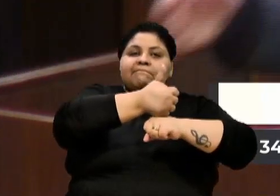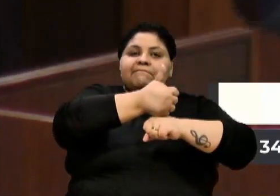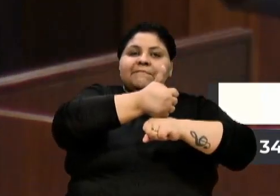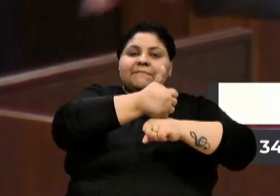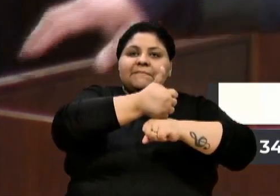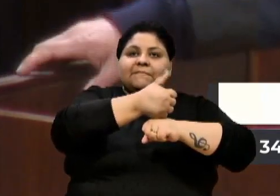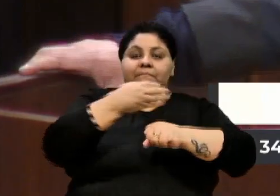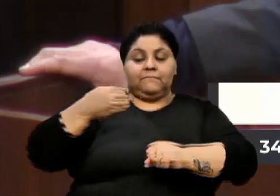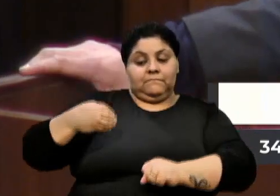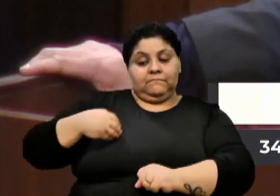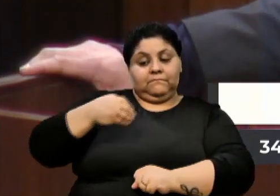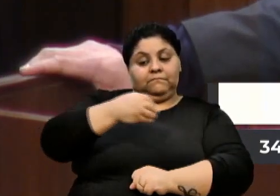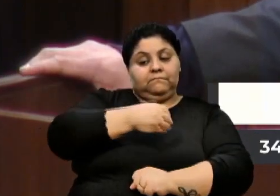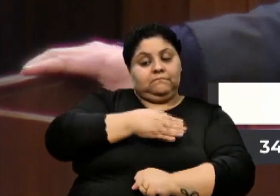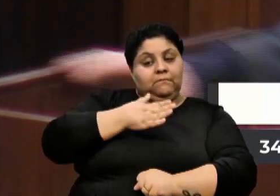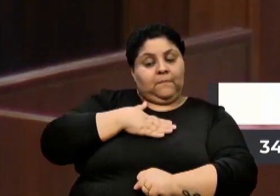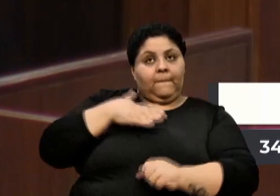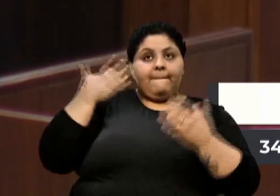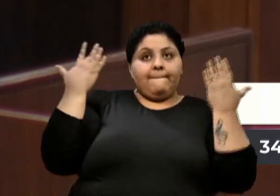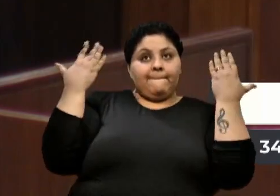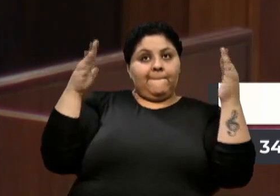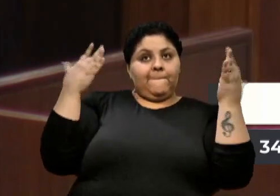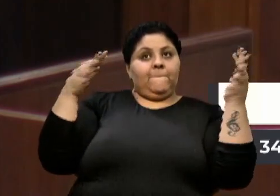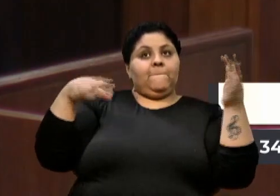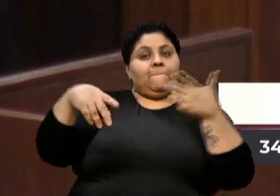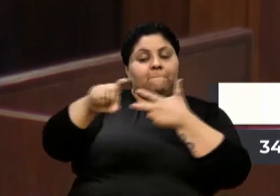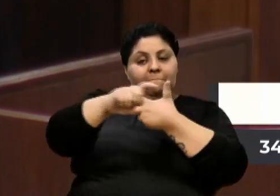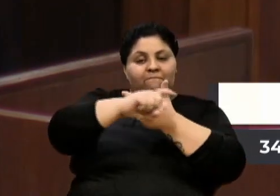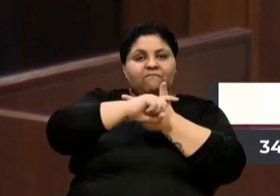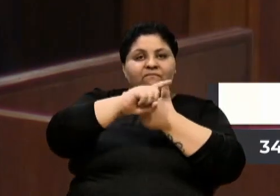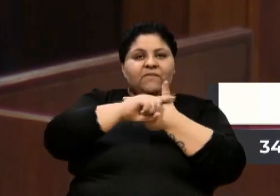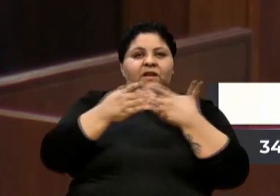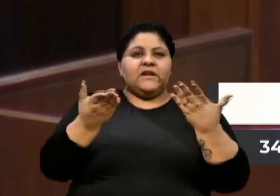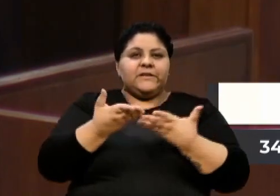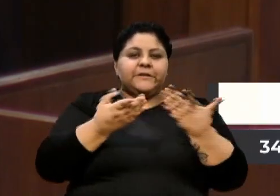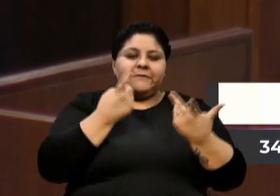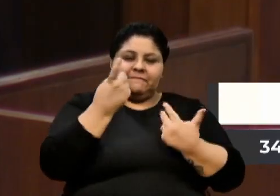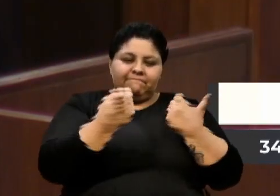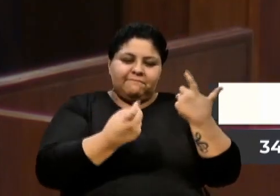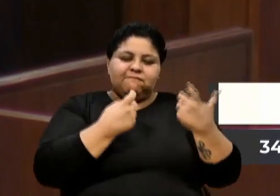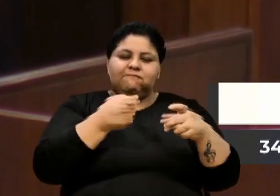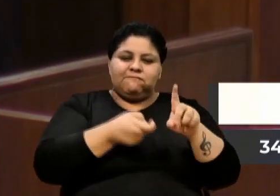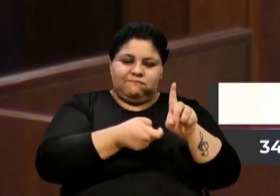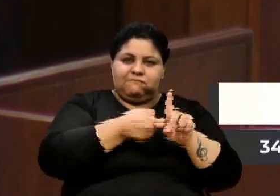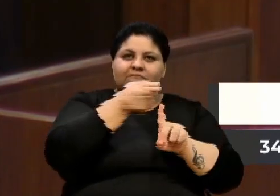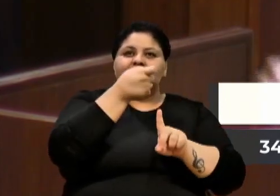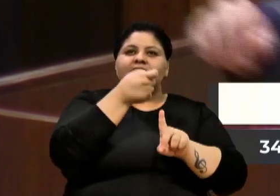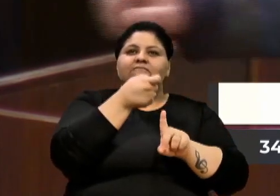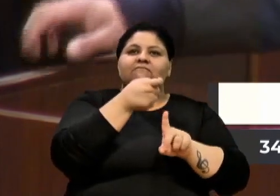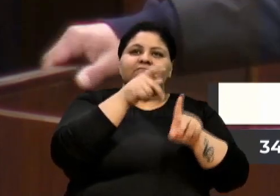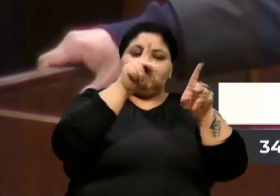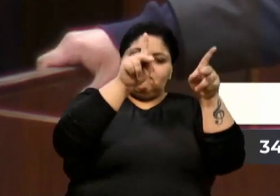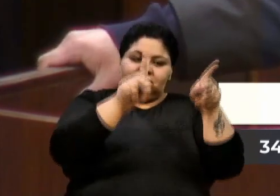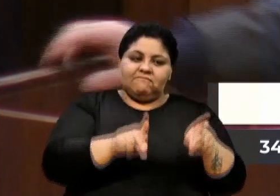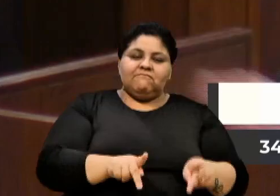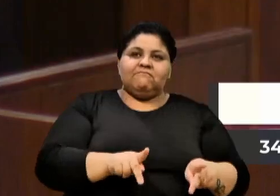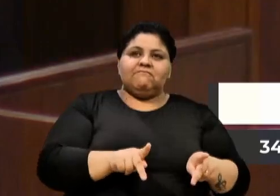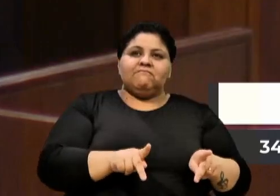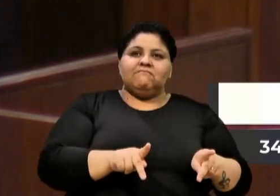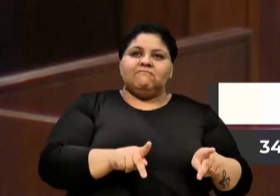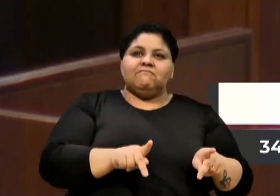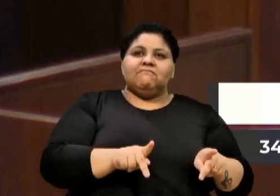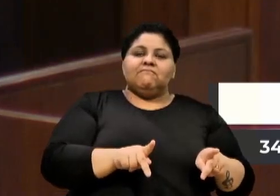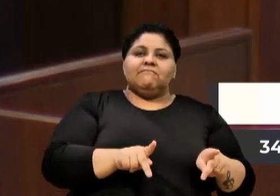qual tenho que parabenizar o Executivo, porque já fazia alguns meses e as pessoas tinham que ser